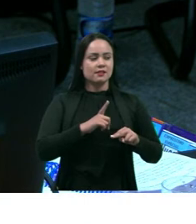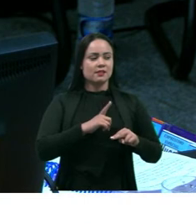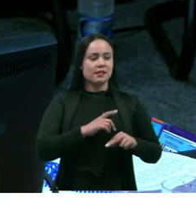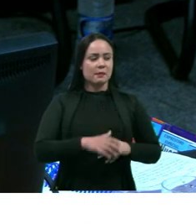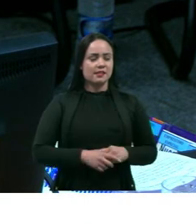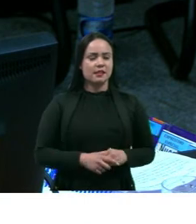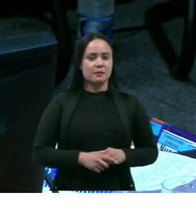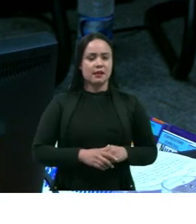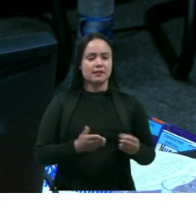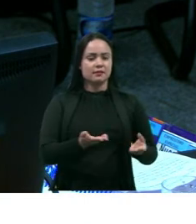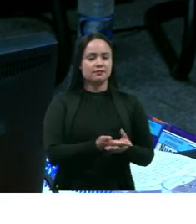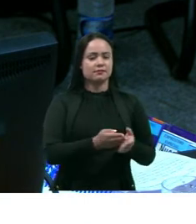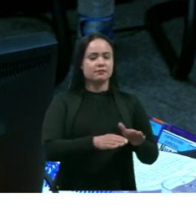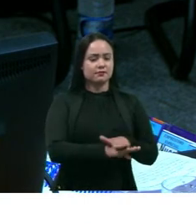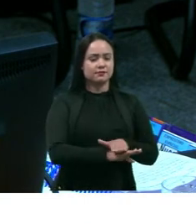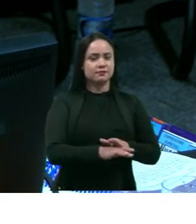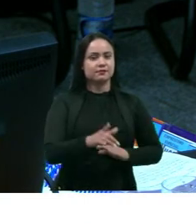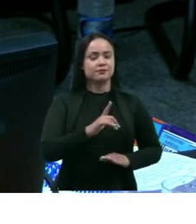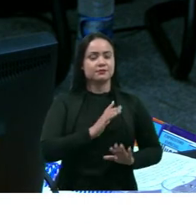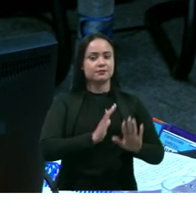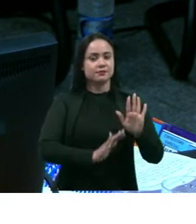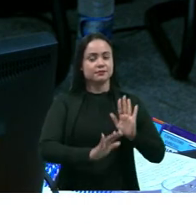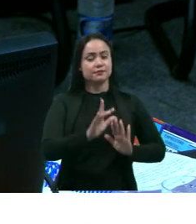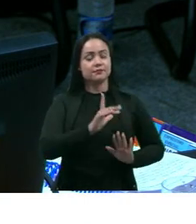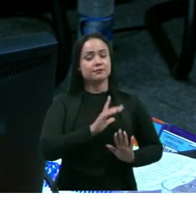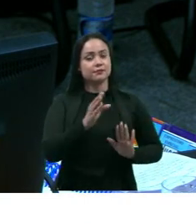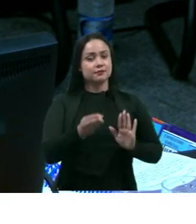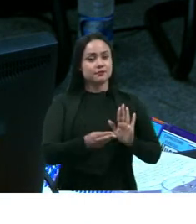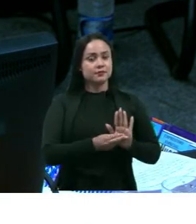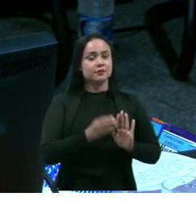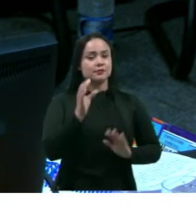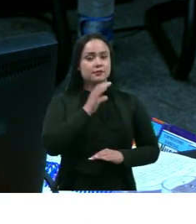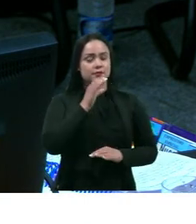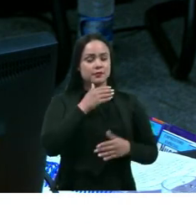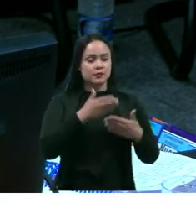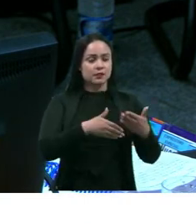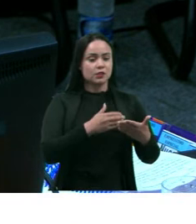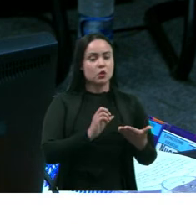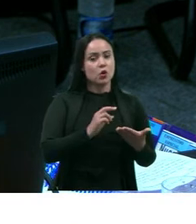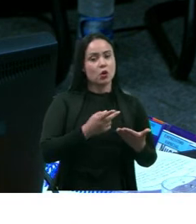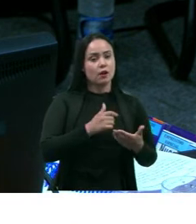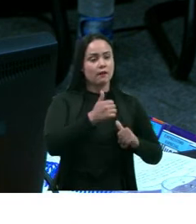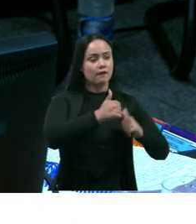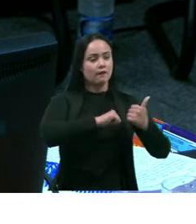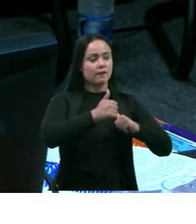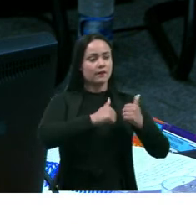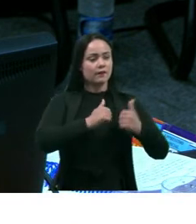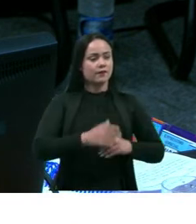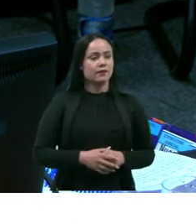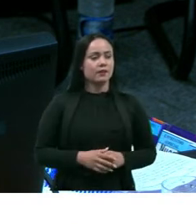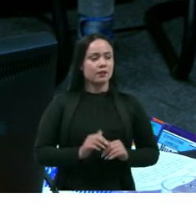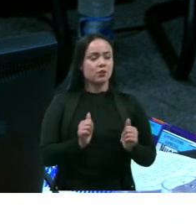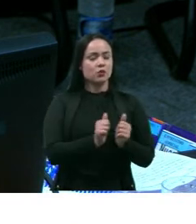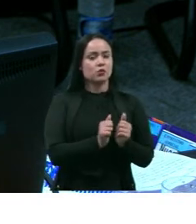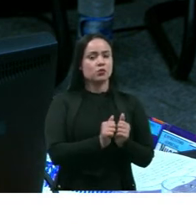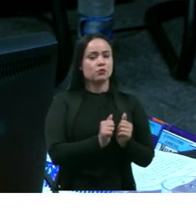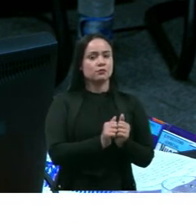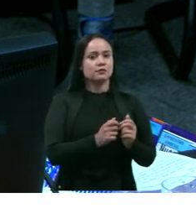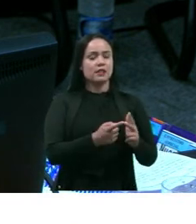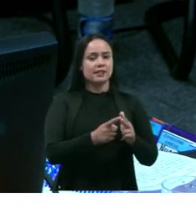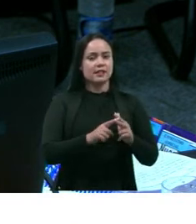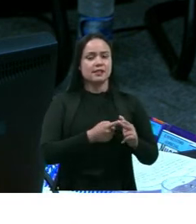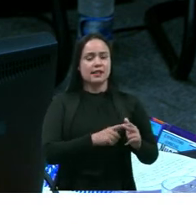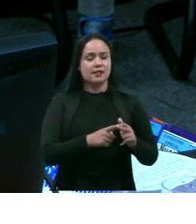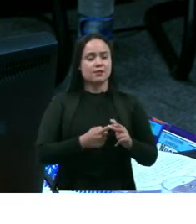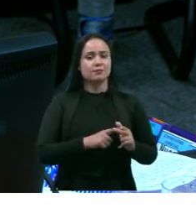o arquivamento, a custódia cautelar há de ser imediatamente revogada ou ao menos reexaminada, junto aos mecanismos de